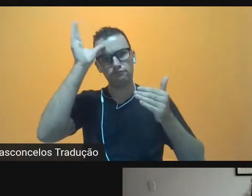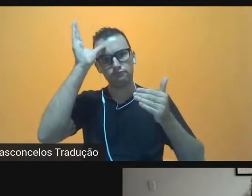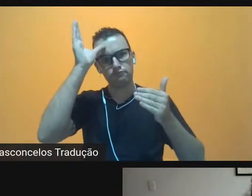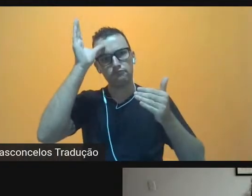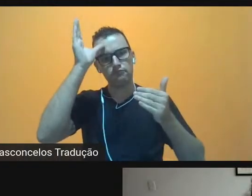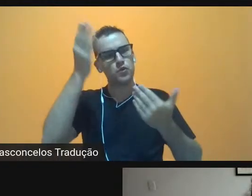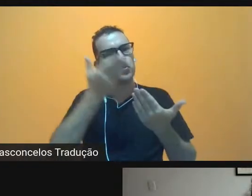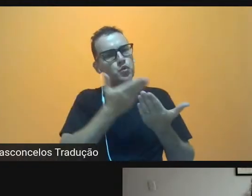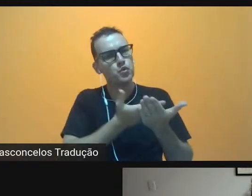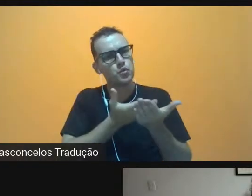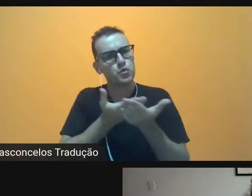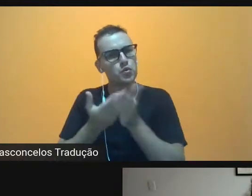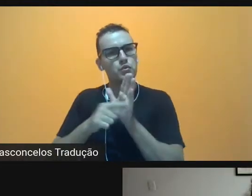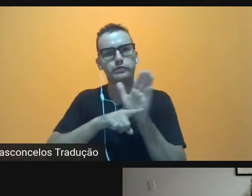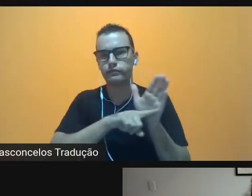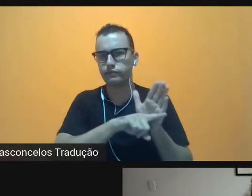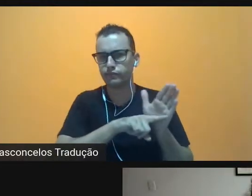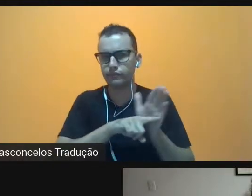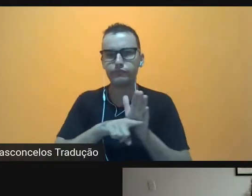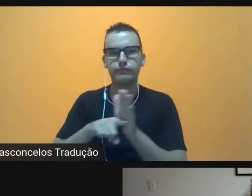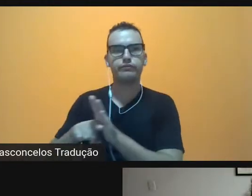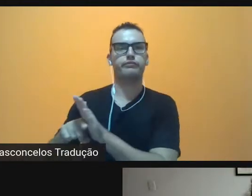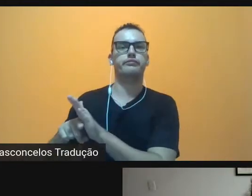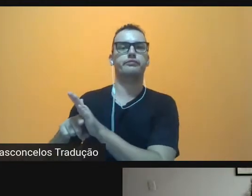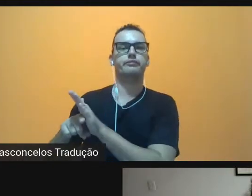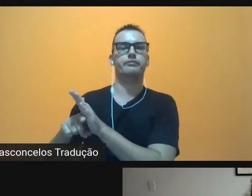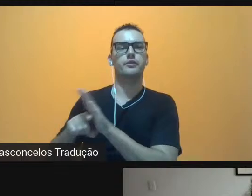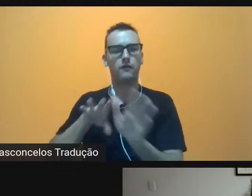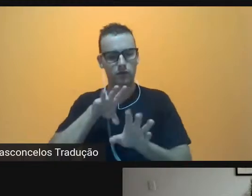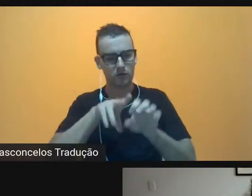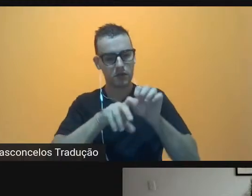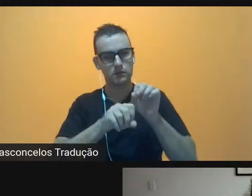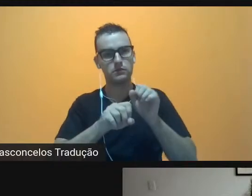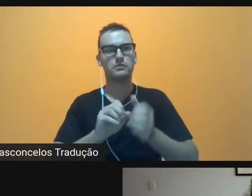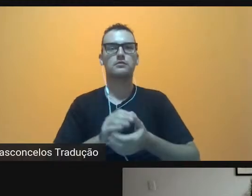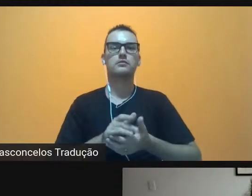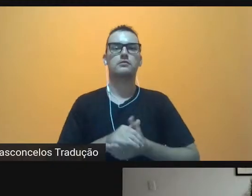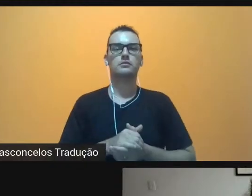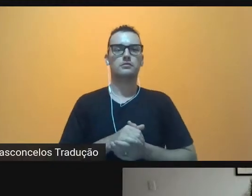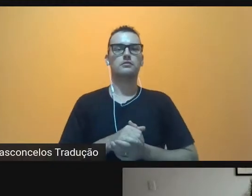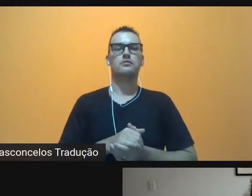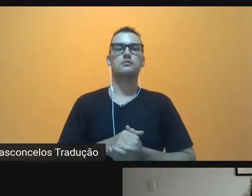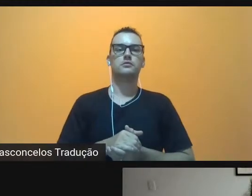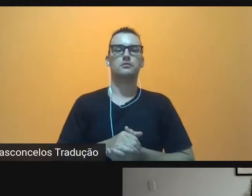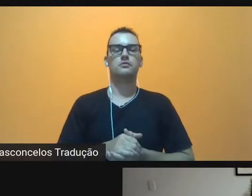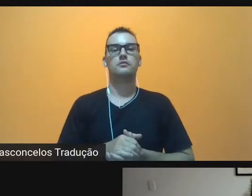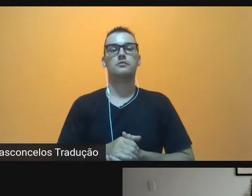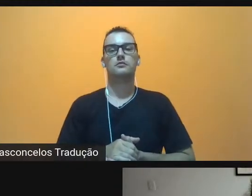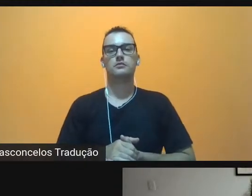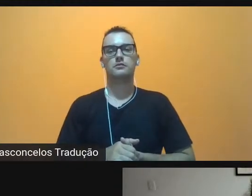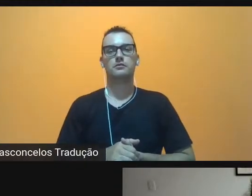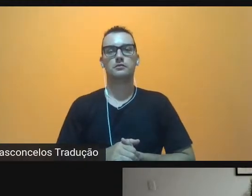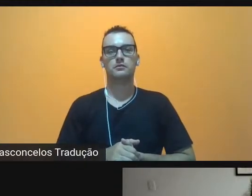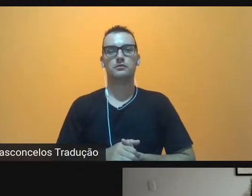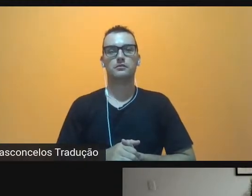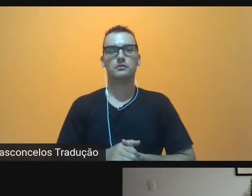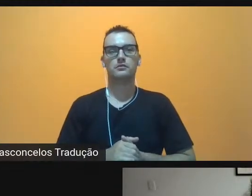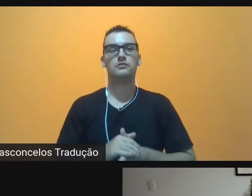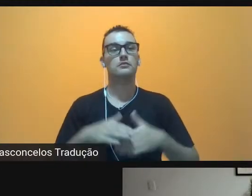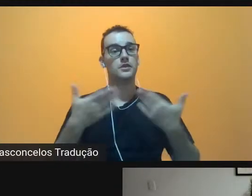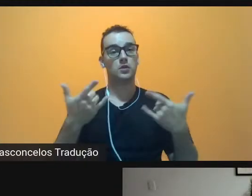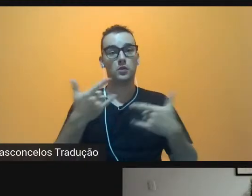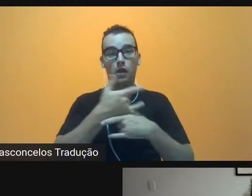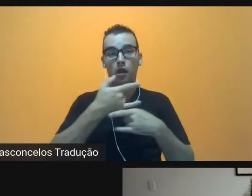de estudo, a sua plena capacidade de formação. Então, eu começo, na verdade, essa